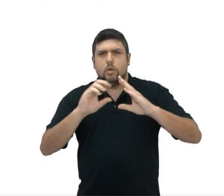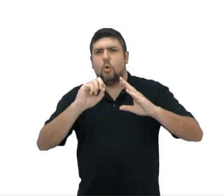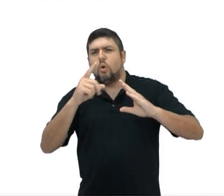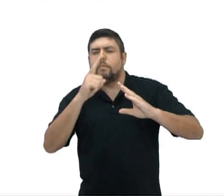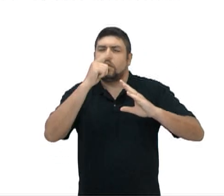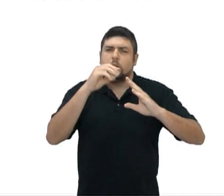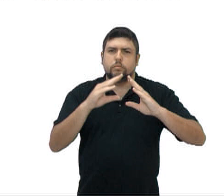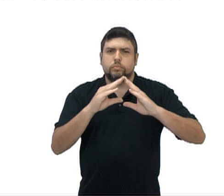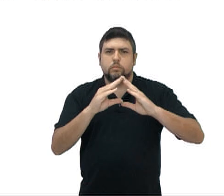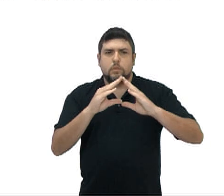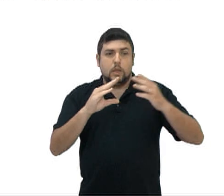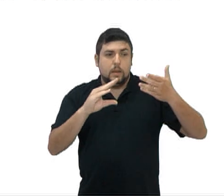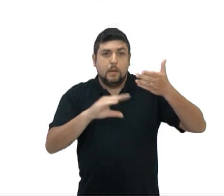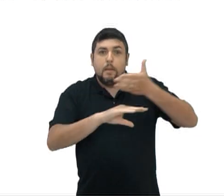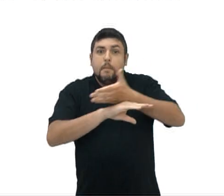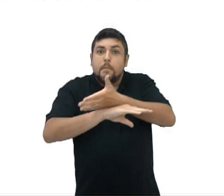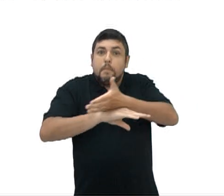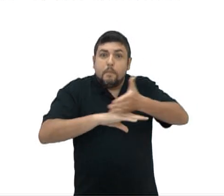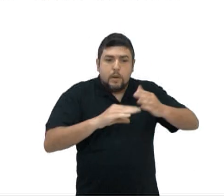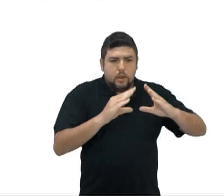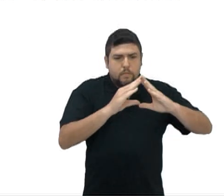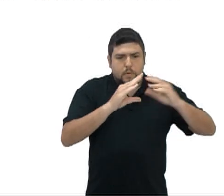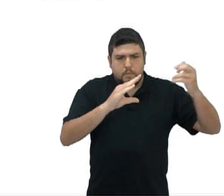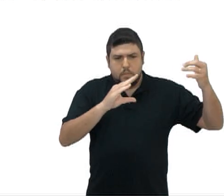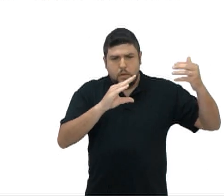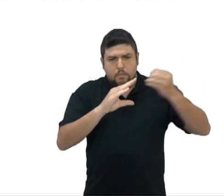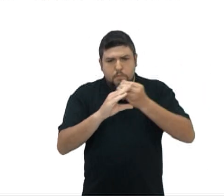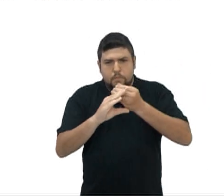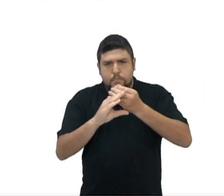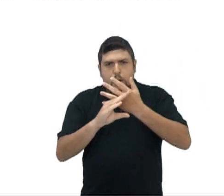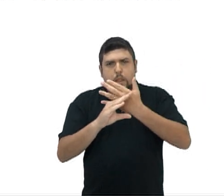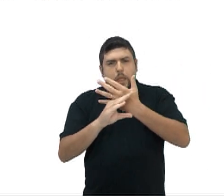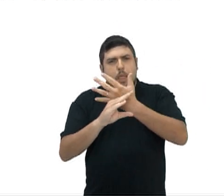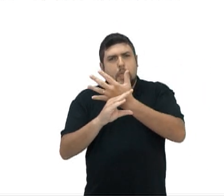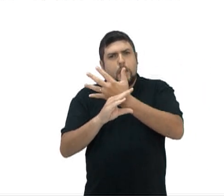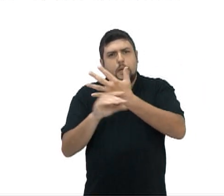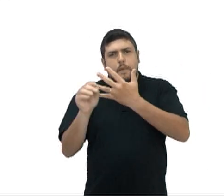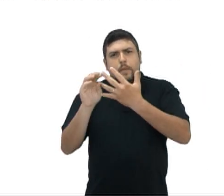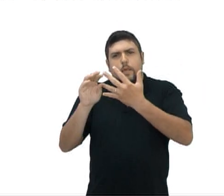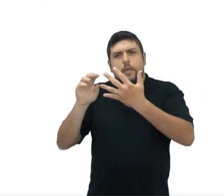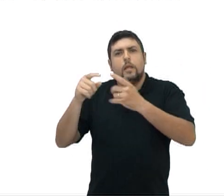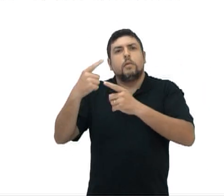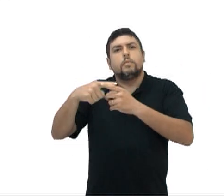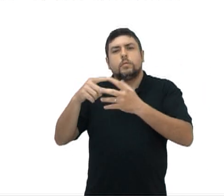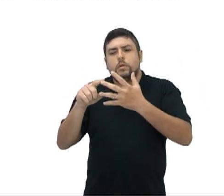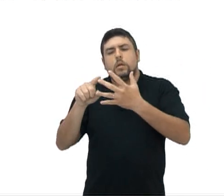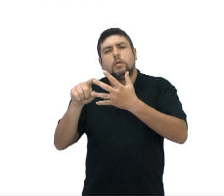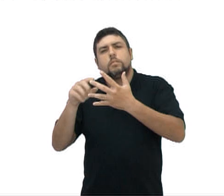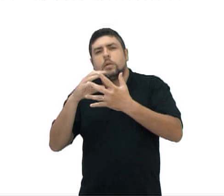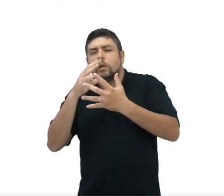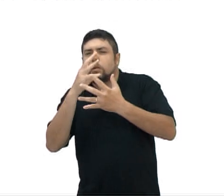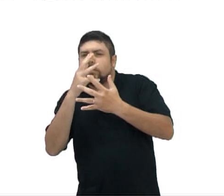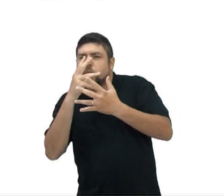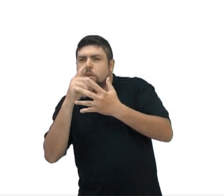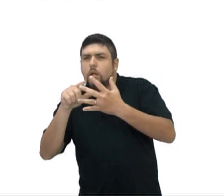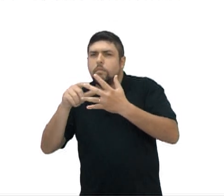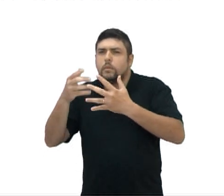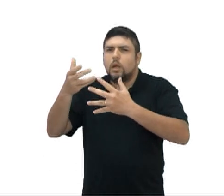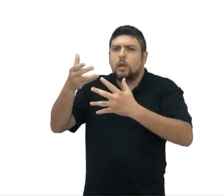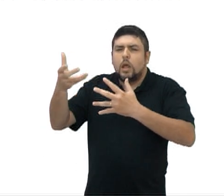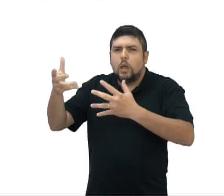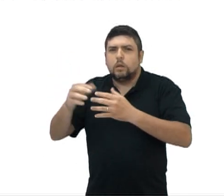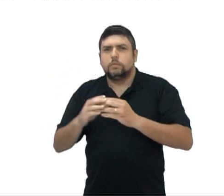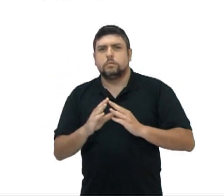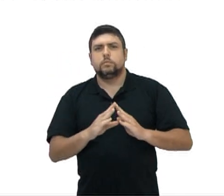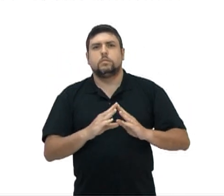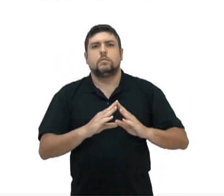branca se separa devido à diferença da velocidade da luz com que as cores se deslocam. Segunda opção, a luz vermelha é